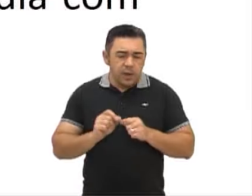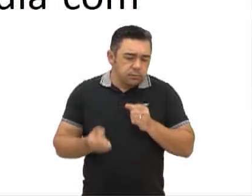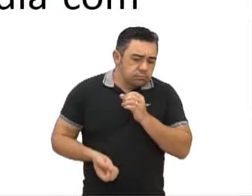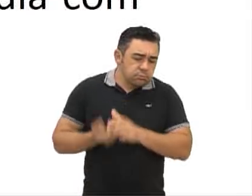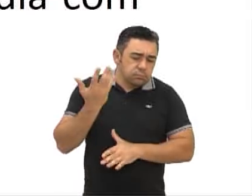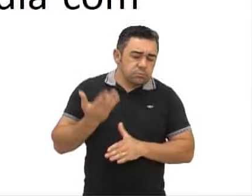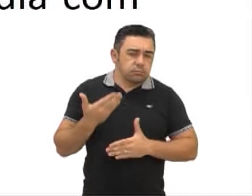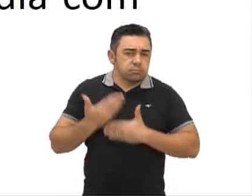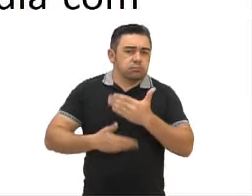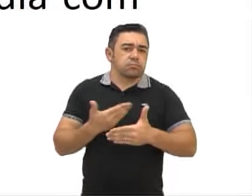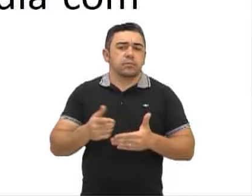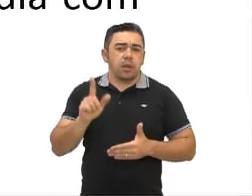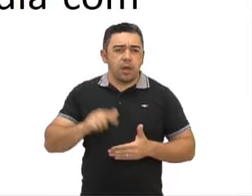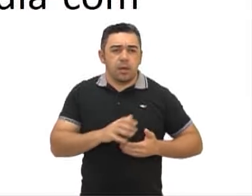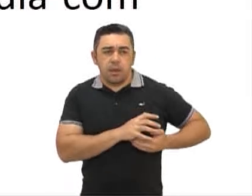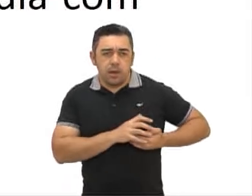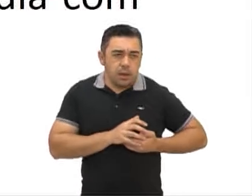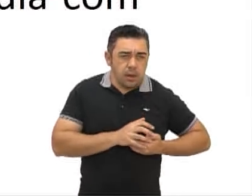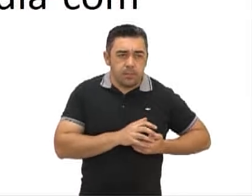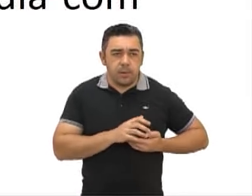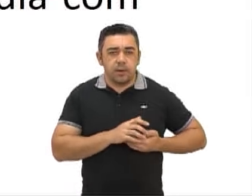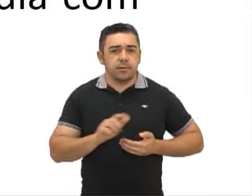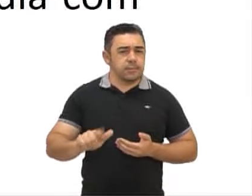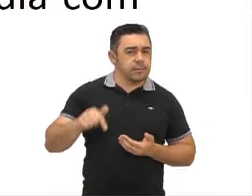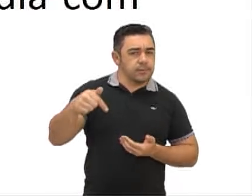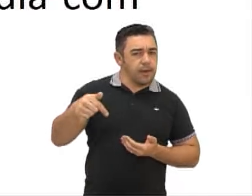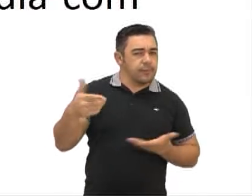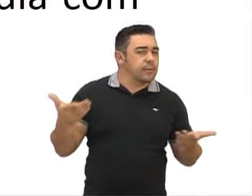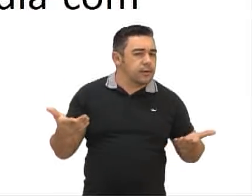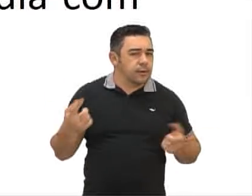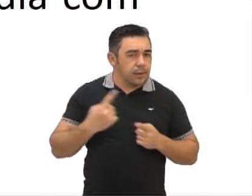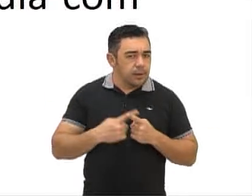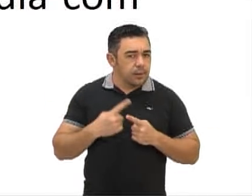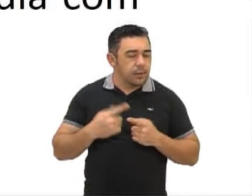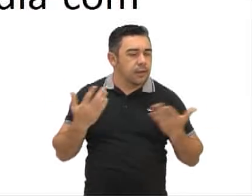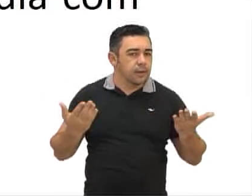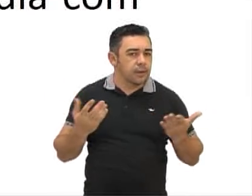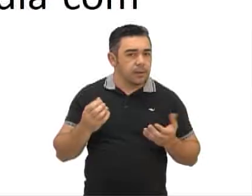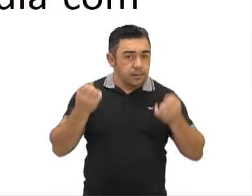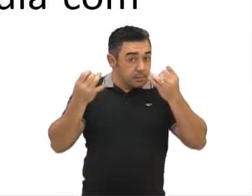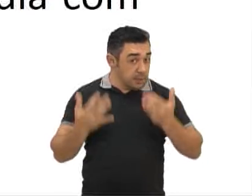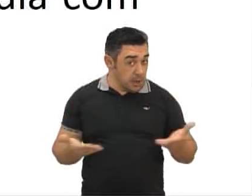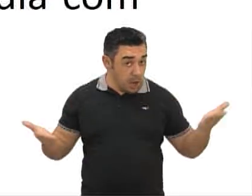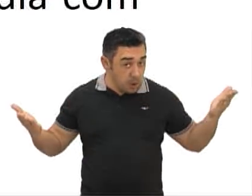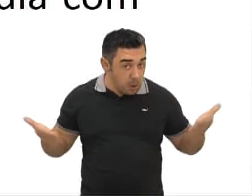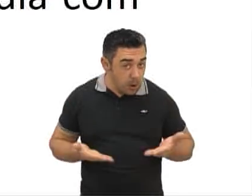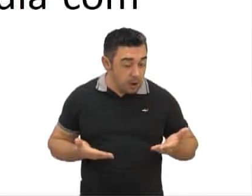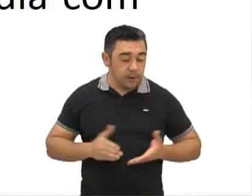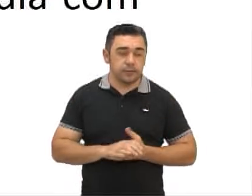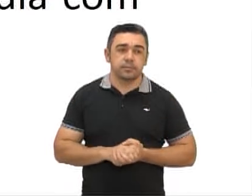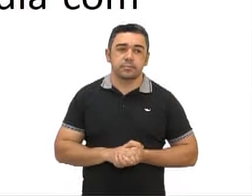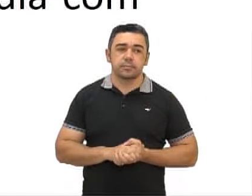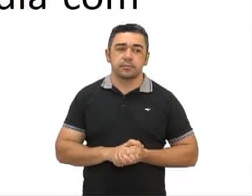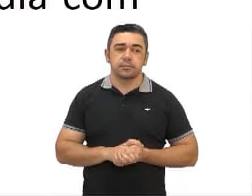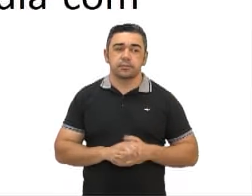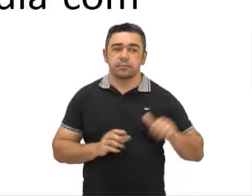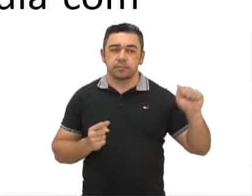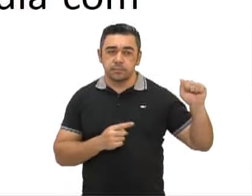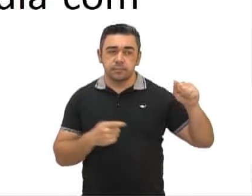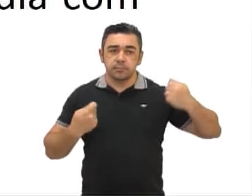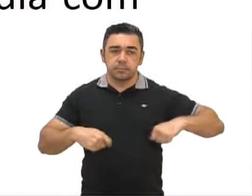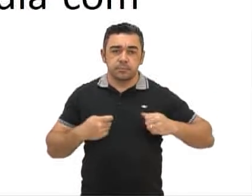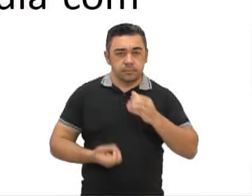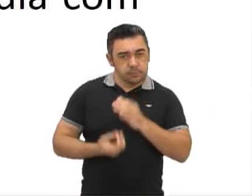a criação do Rugby Sevens? Essa modalidade que a gente está acabando de conversar aqui, tá? A necessidade